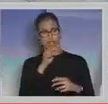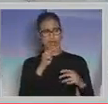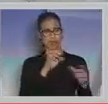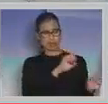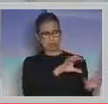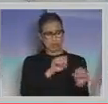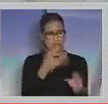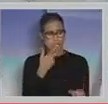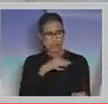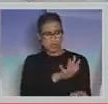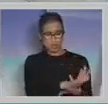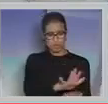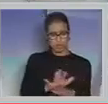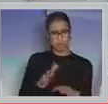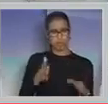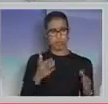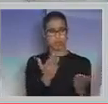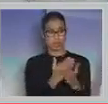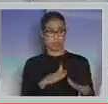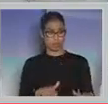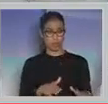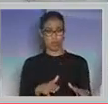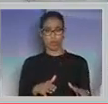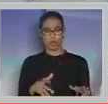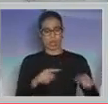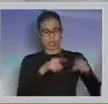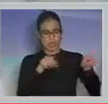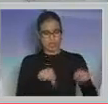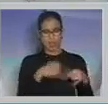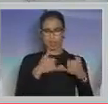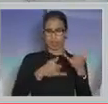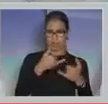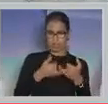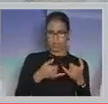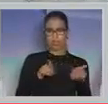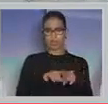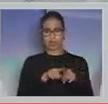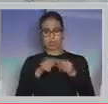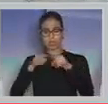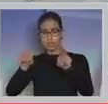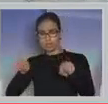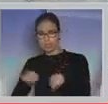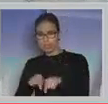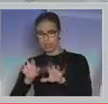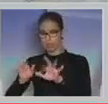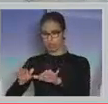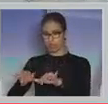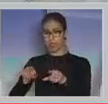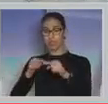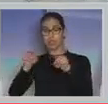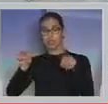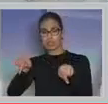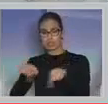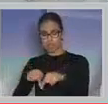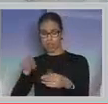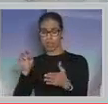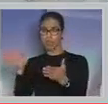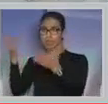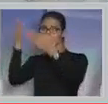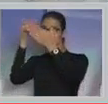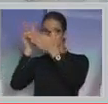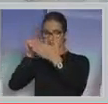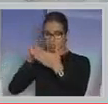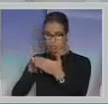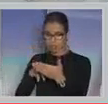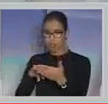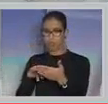da Educação Infantil brinquedotecas salas a prática e salas de leitura estão sendo